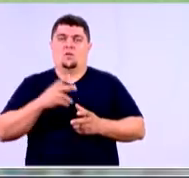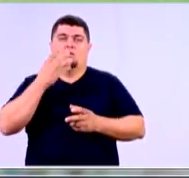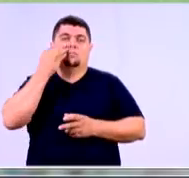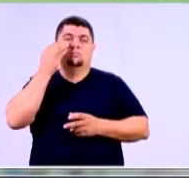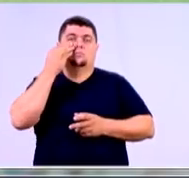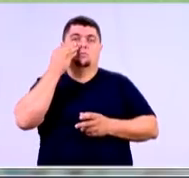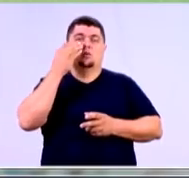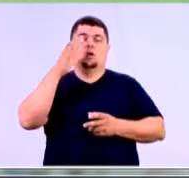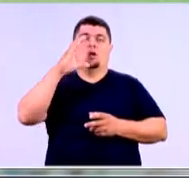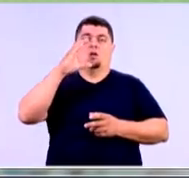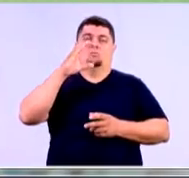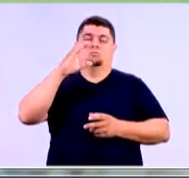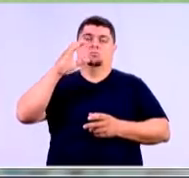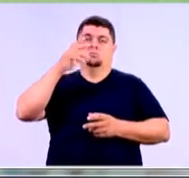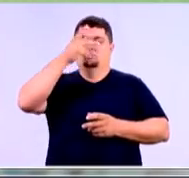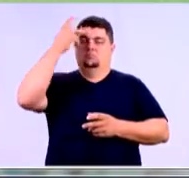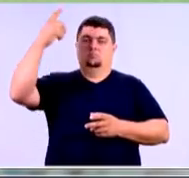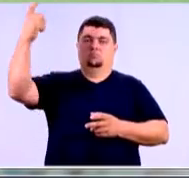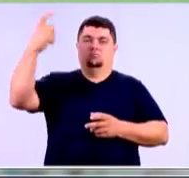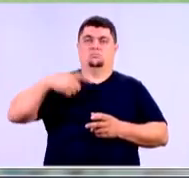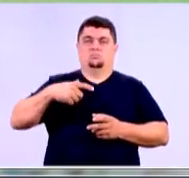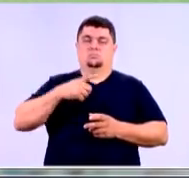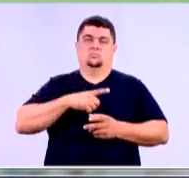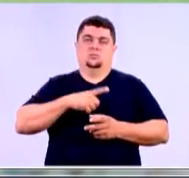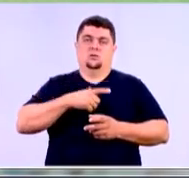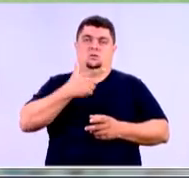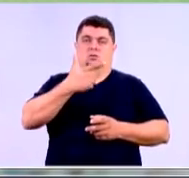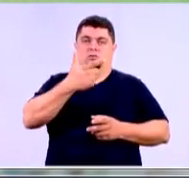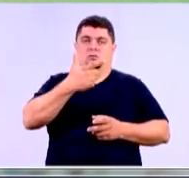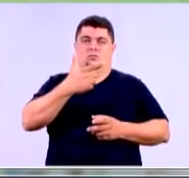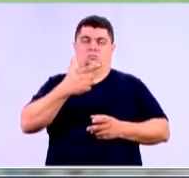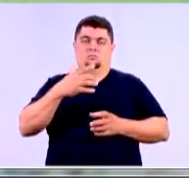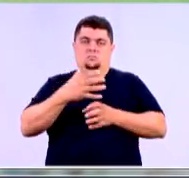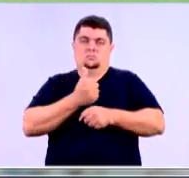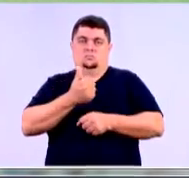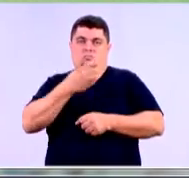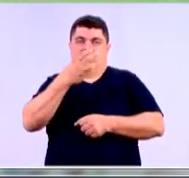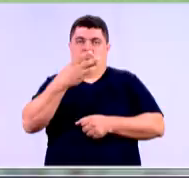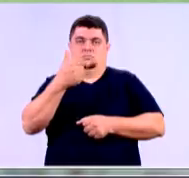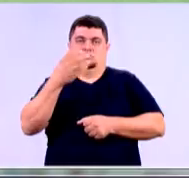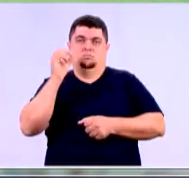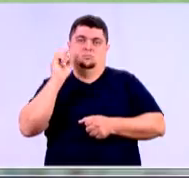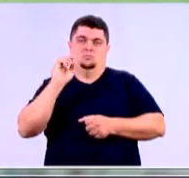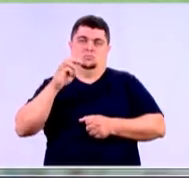teu capital próprio. Capital de terceiros a gente viu que é 210 mil mais 100 mil,